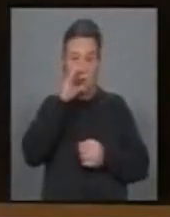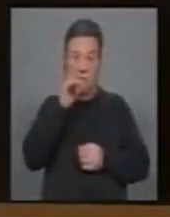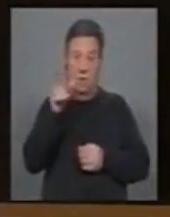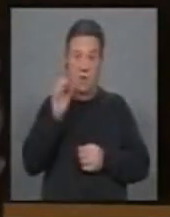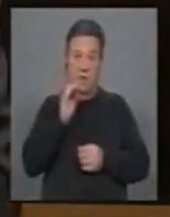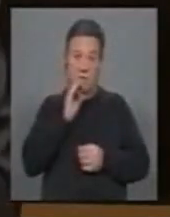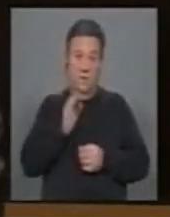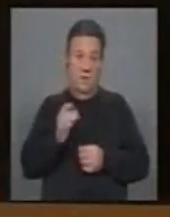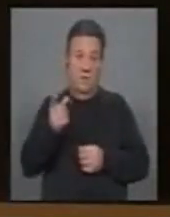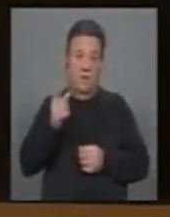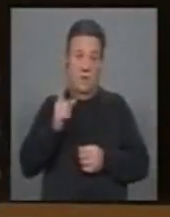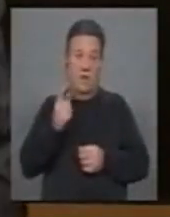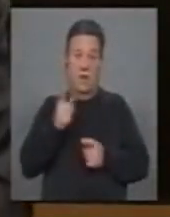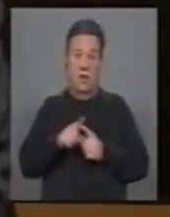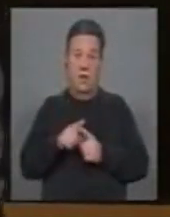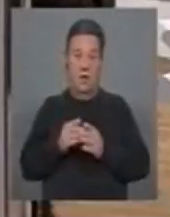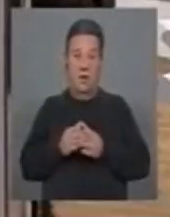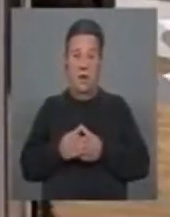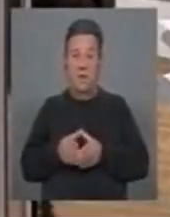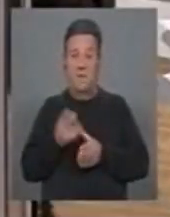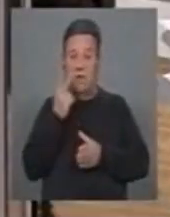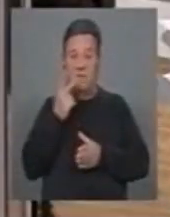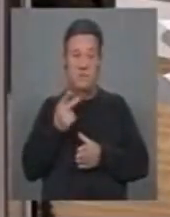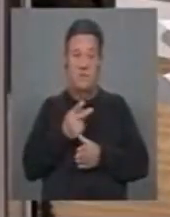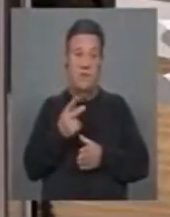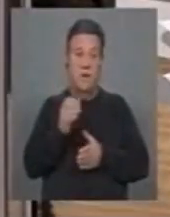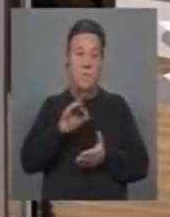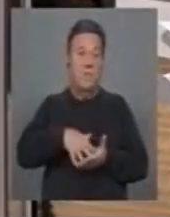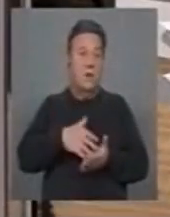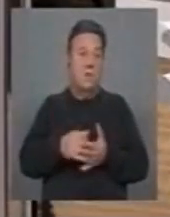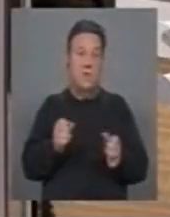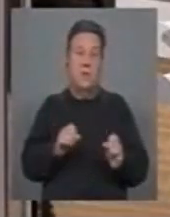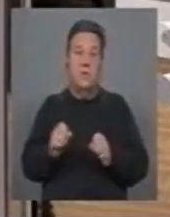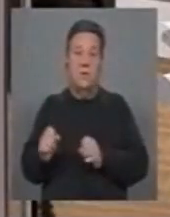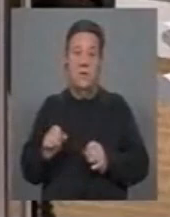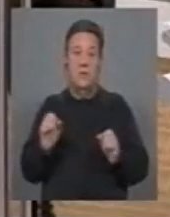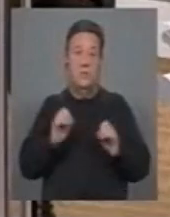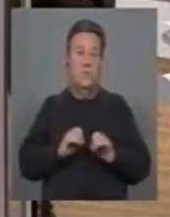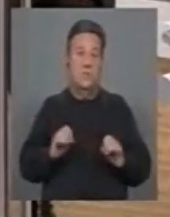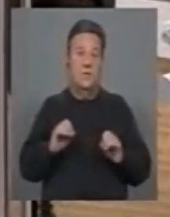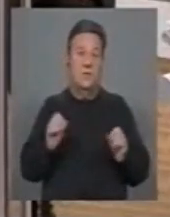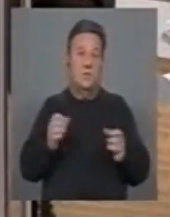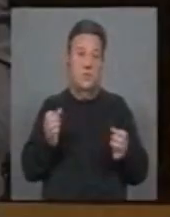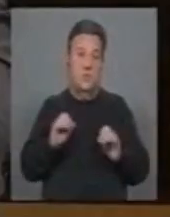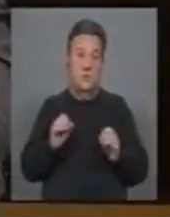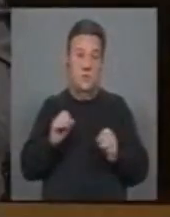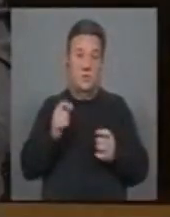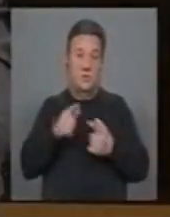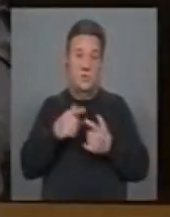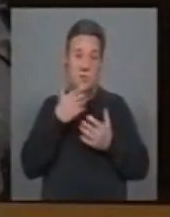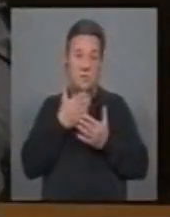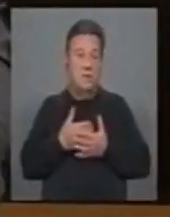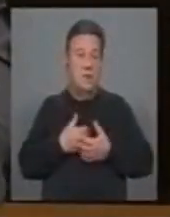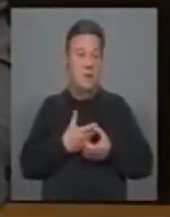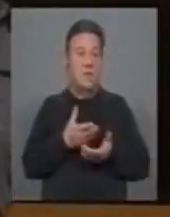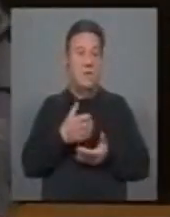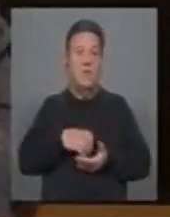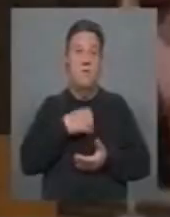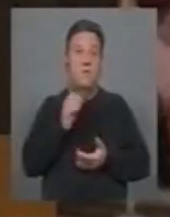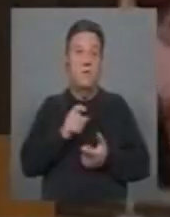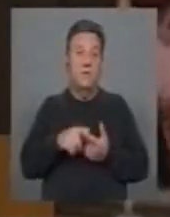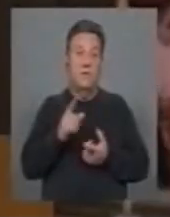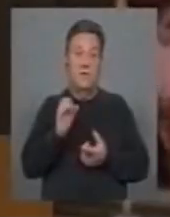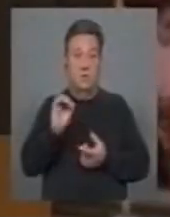o governo de fato também tem tem navegado a vista não existe pagamento não existe não existe e não e não tem inspirado confiança deve ser qualquer